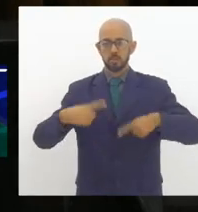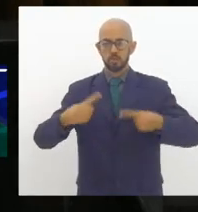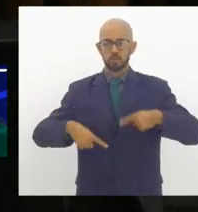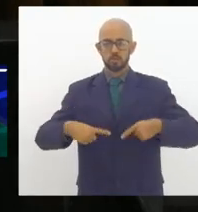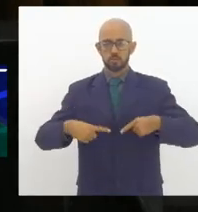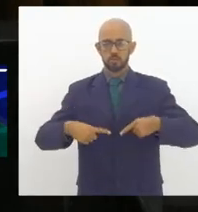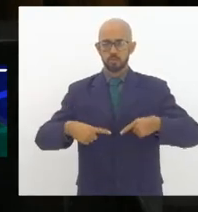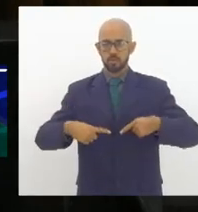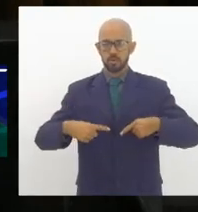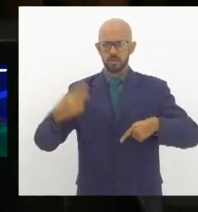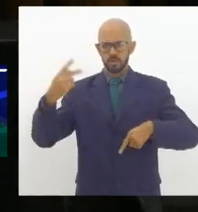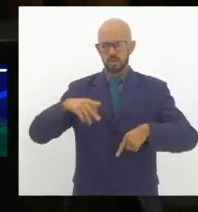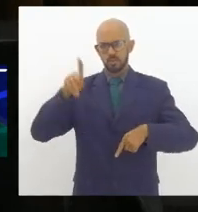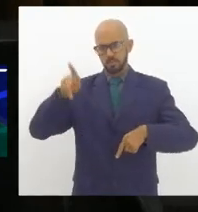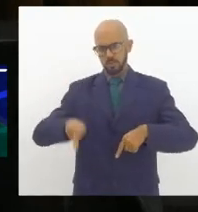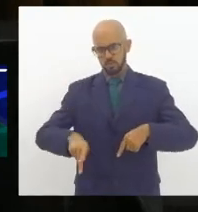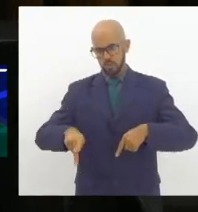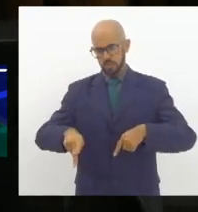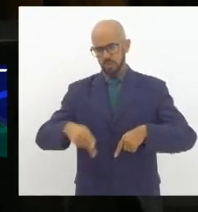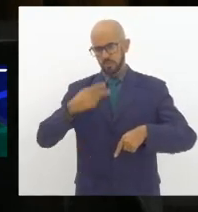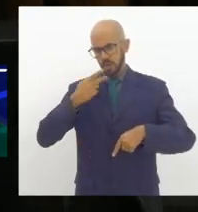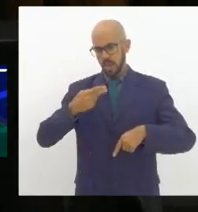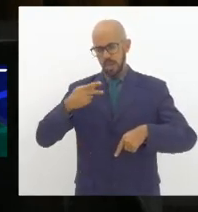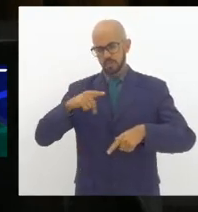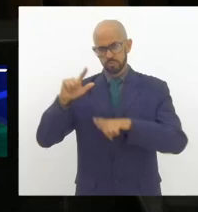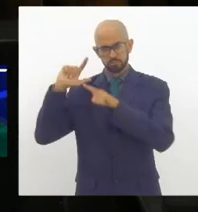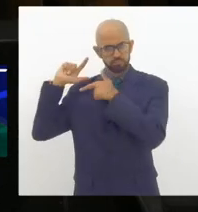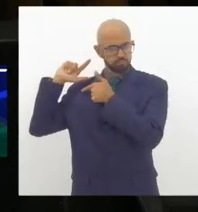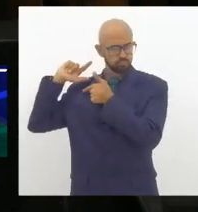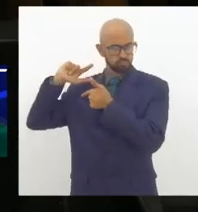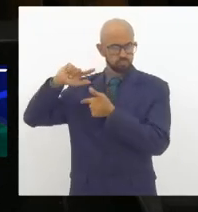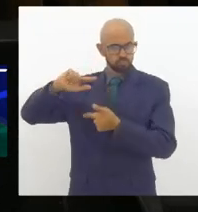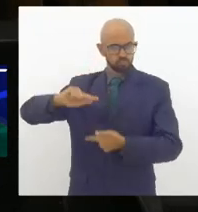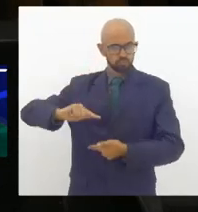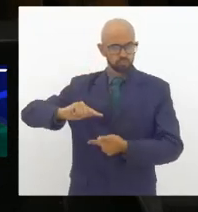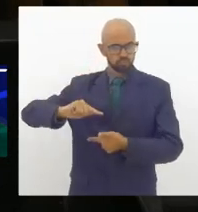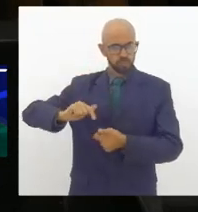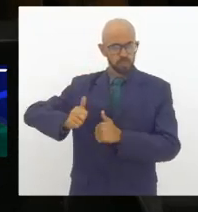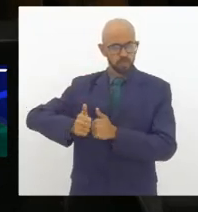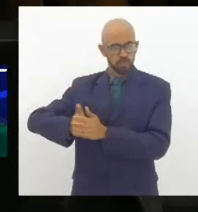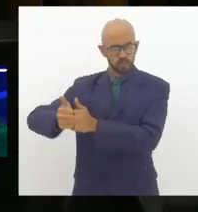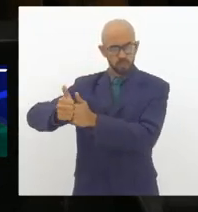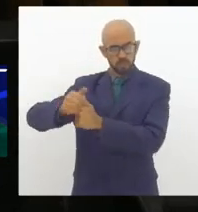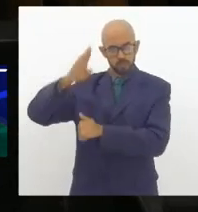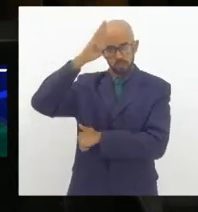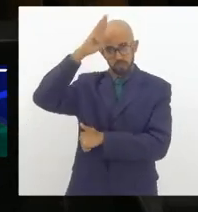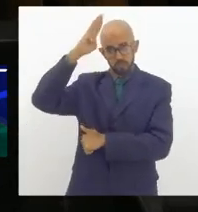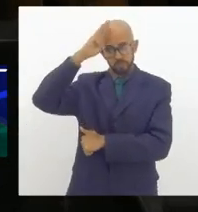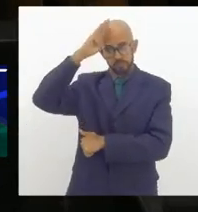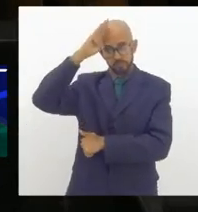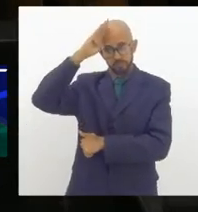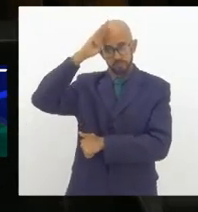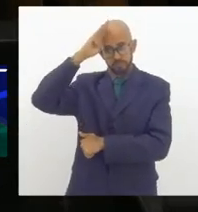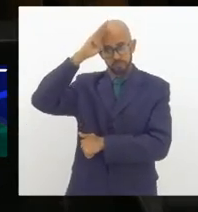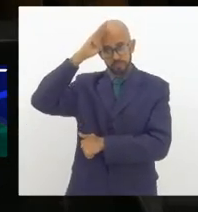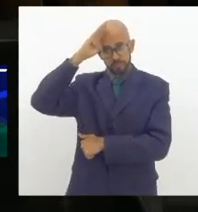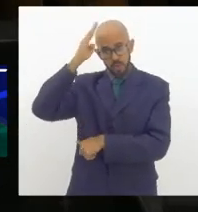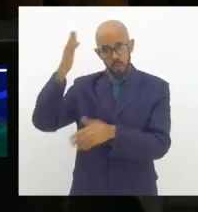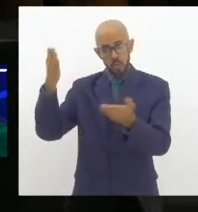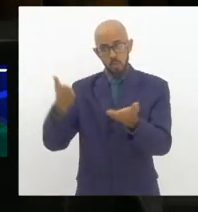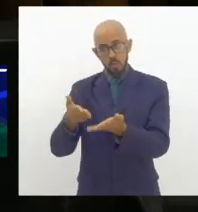as pessoas que se diziam conservadoras bolsonaristas daquela cidade hoje